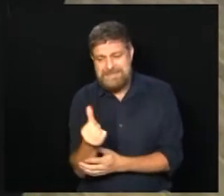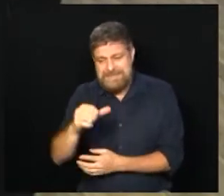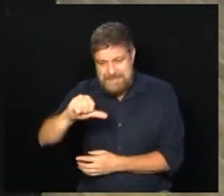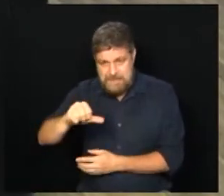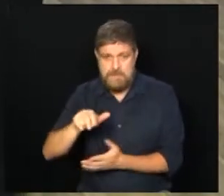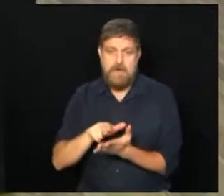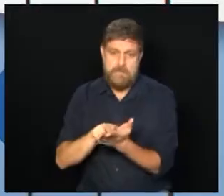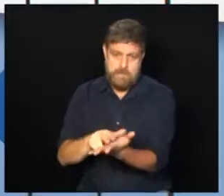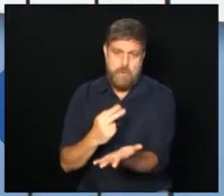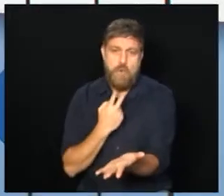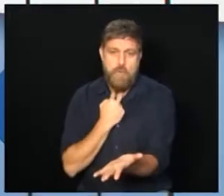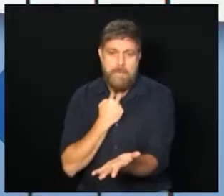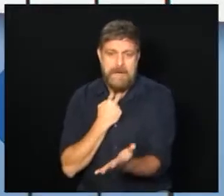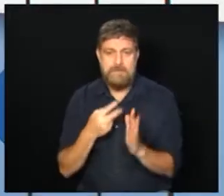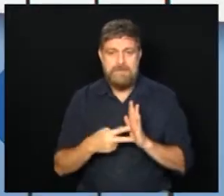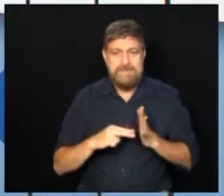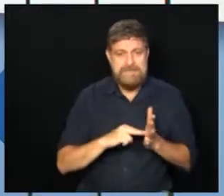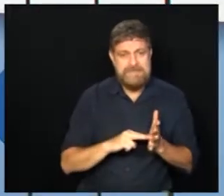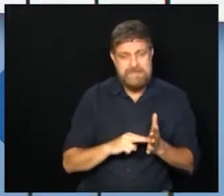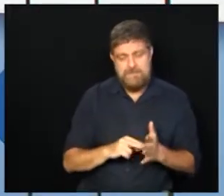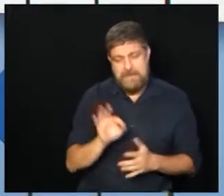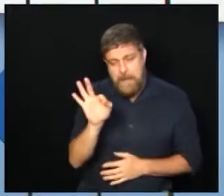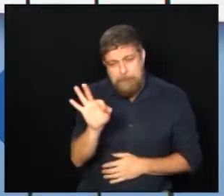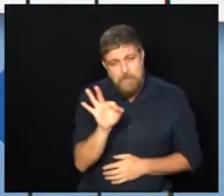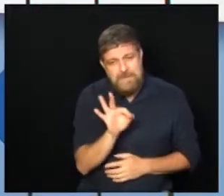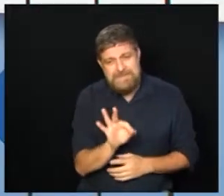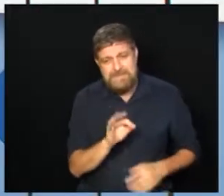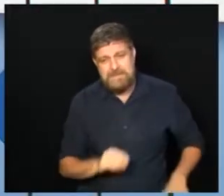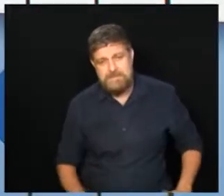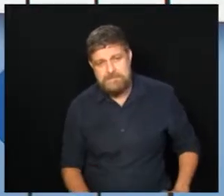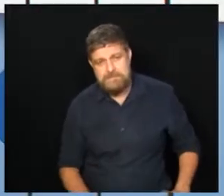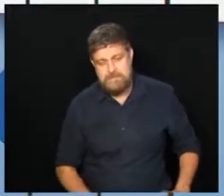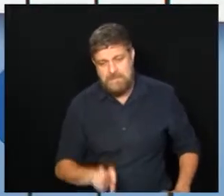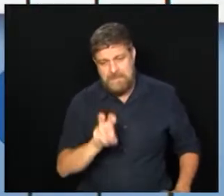ocupados, o que representa uma taxa de ocupação de